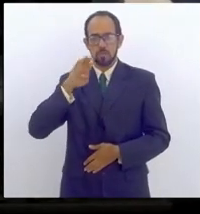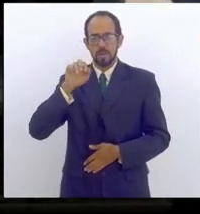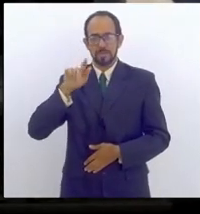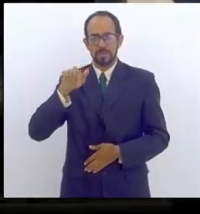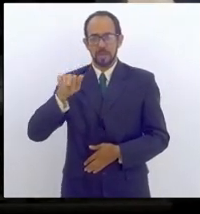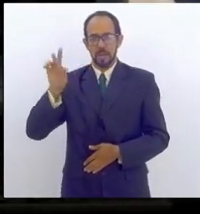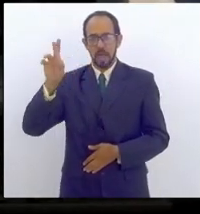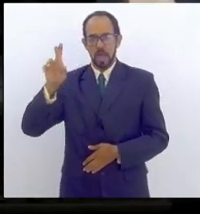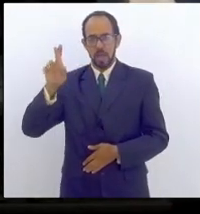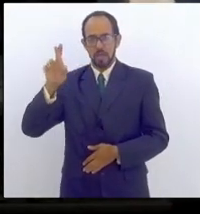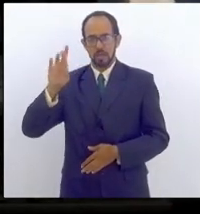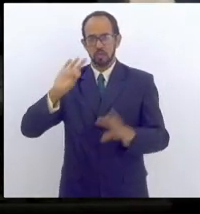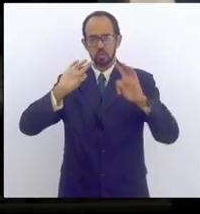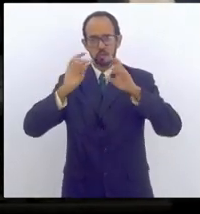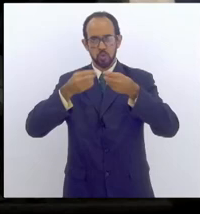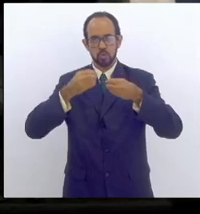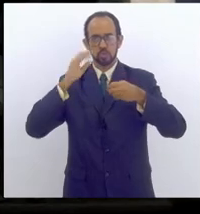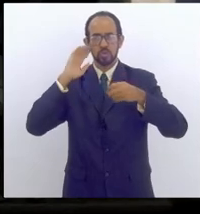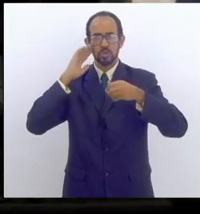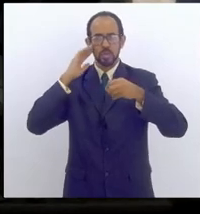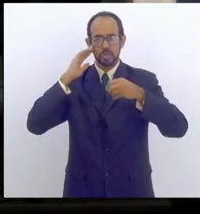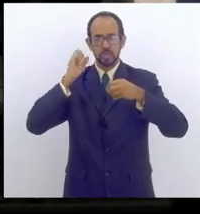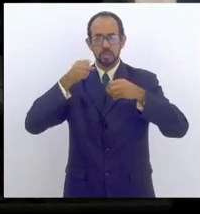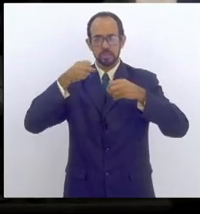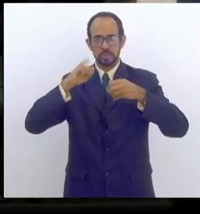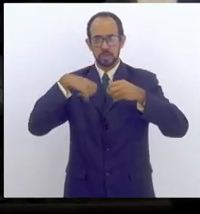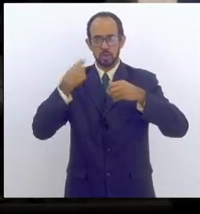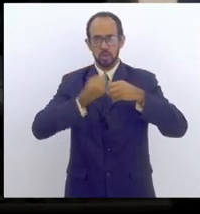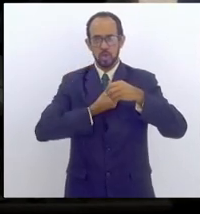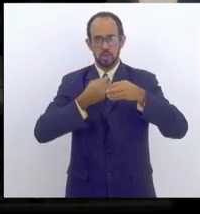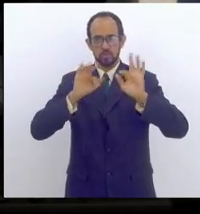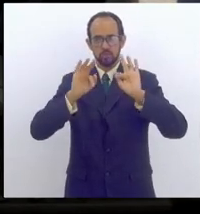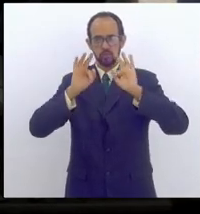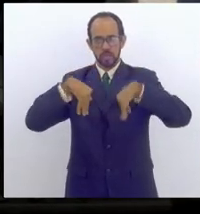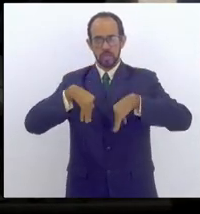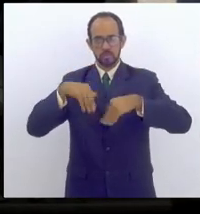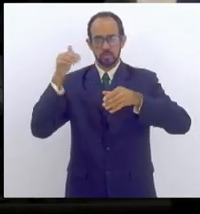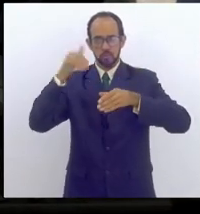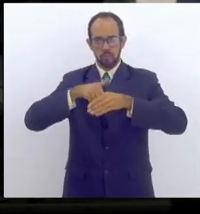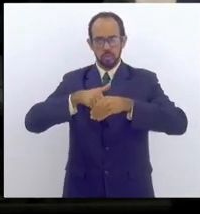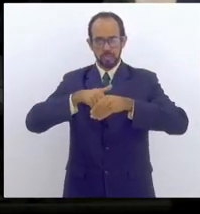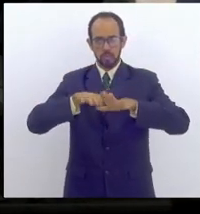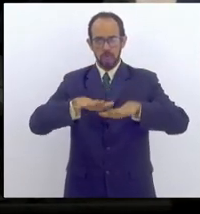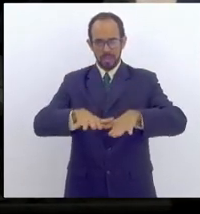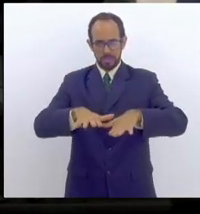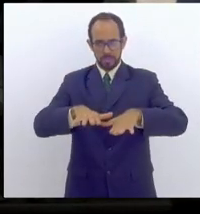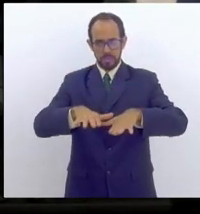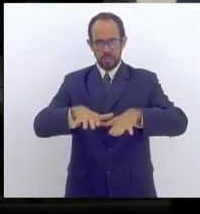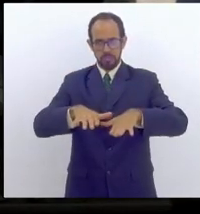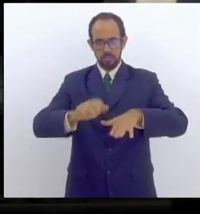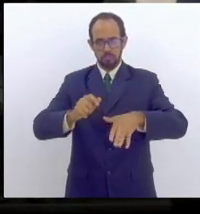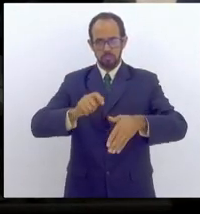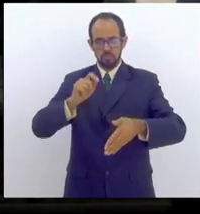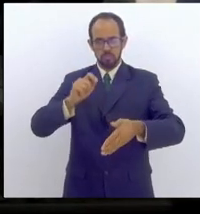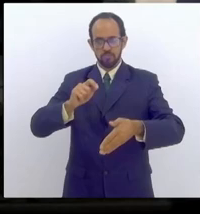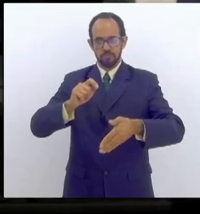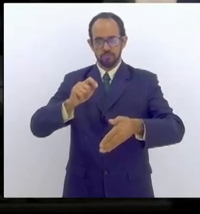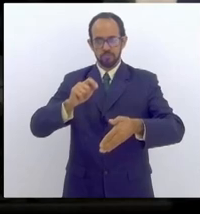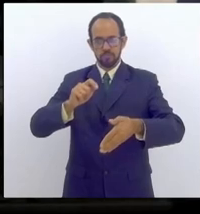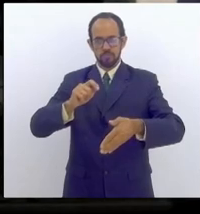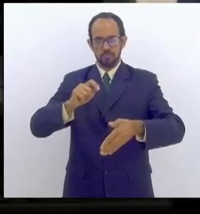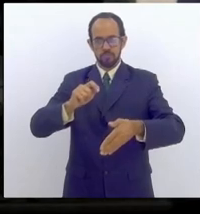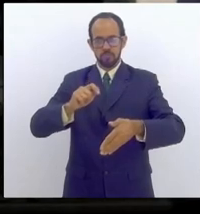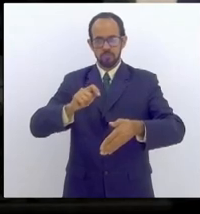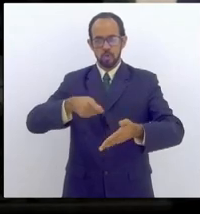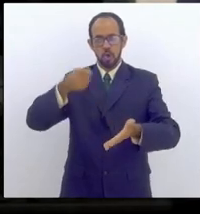que, se nós concluirmos essa votação, como a gente estava fazendo, por ordem do presidente do TJ,